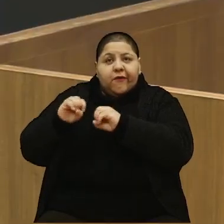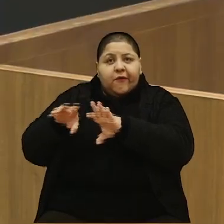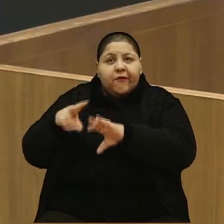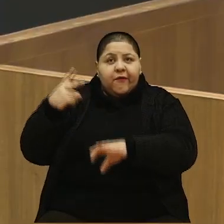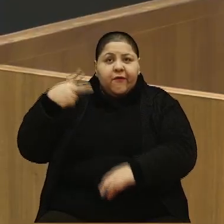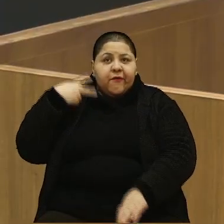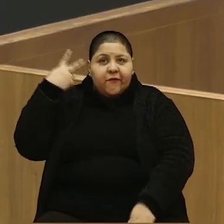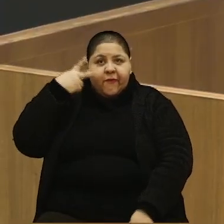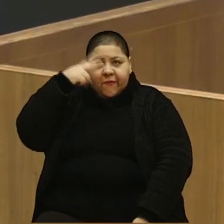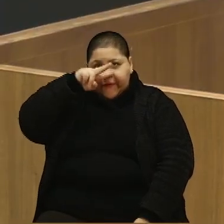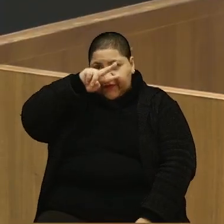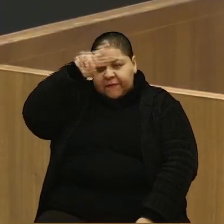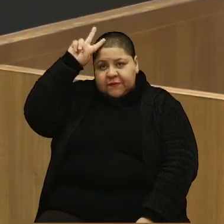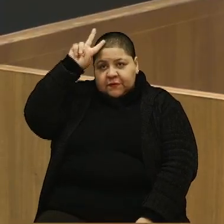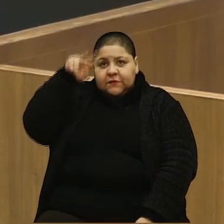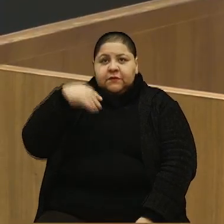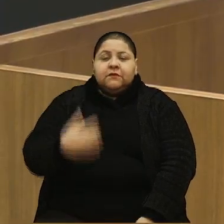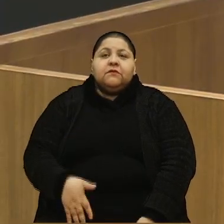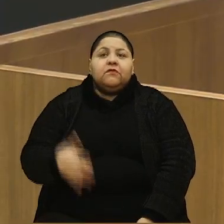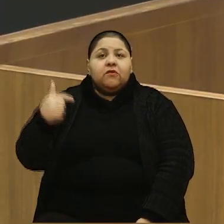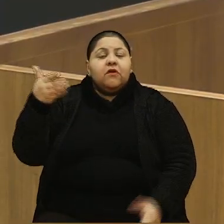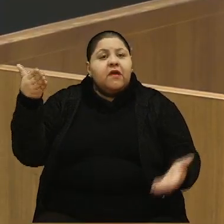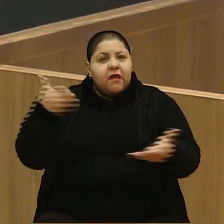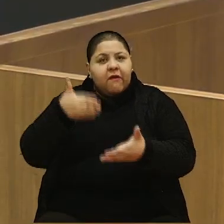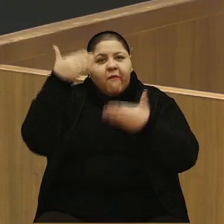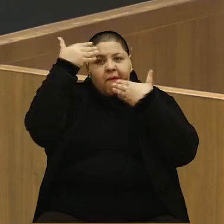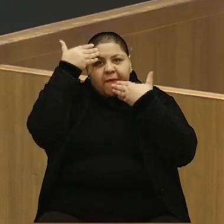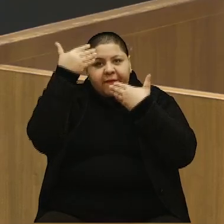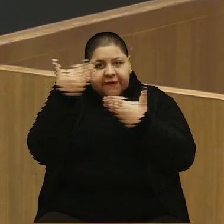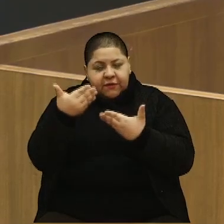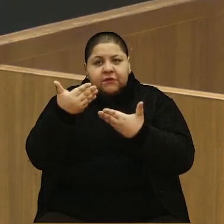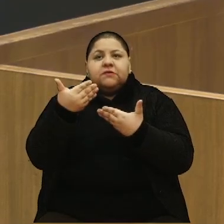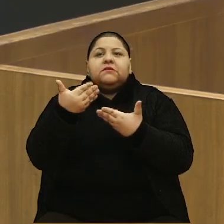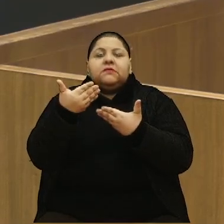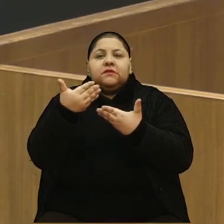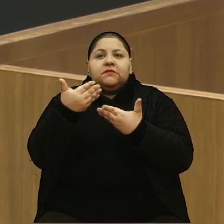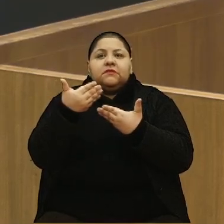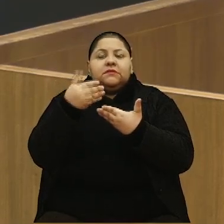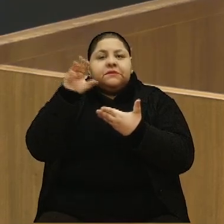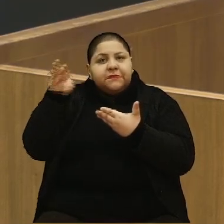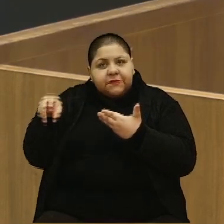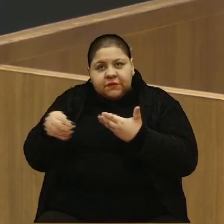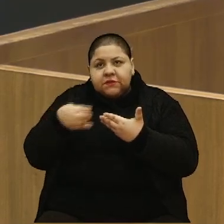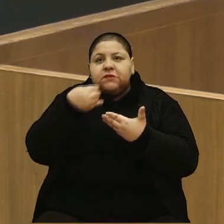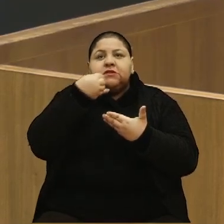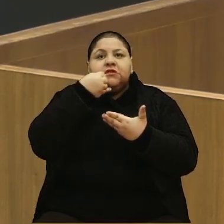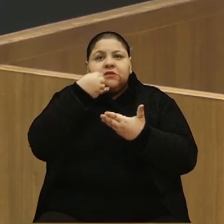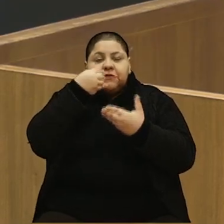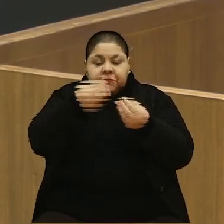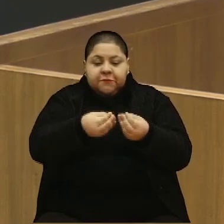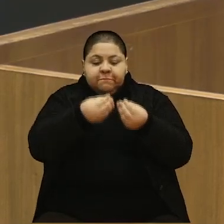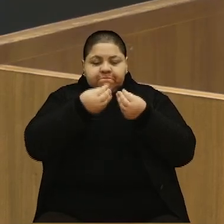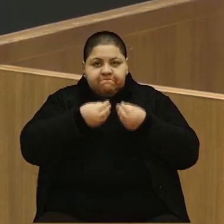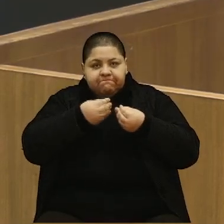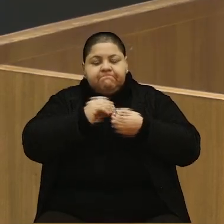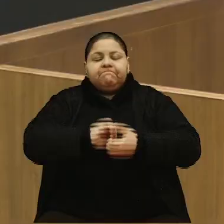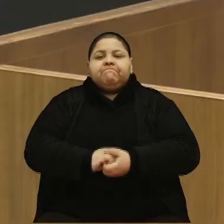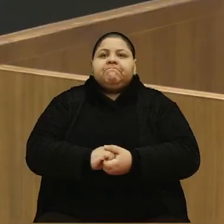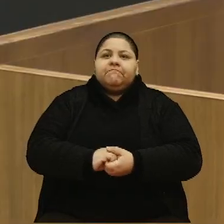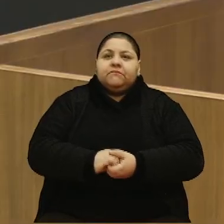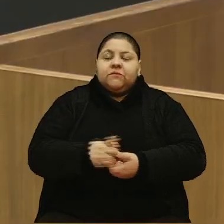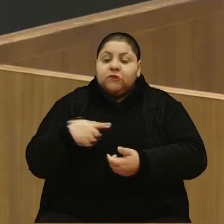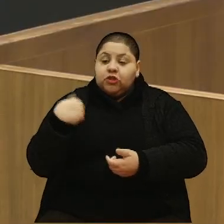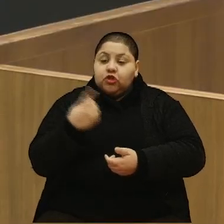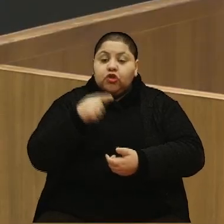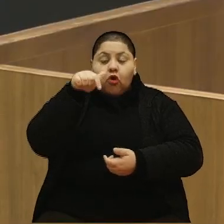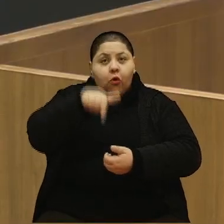vereador Edson da Rosa, na qual eu sou muito grata pela oportunidade que ele nos deu. E nós